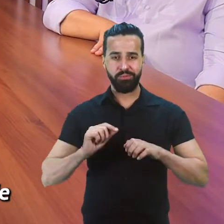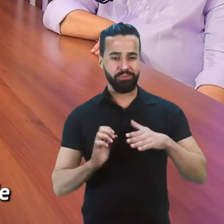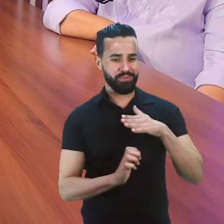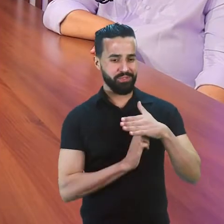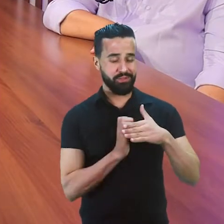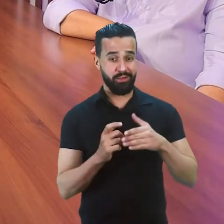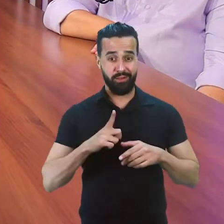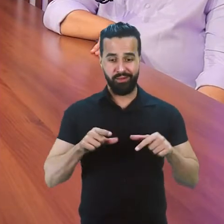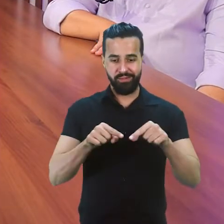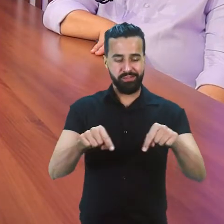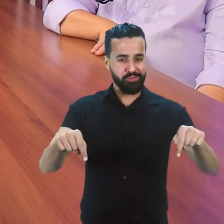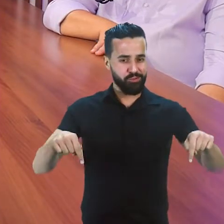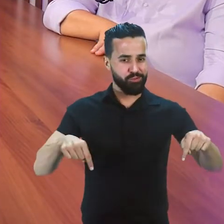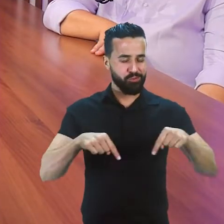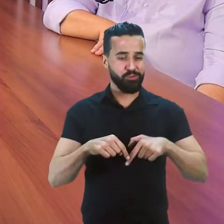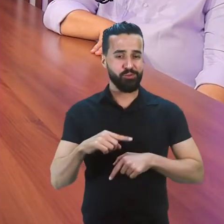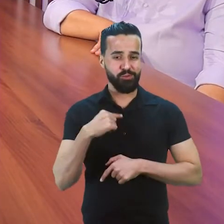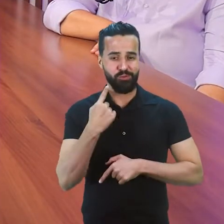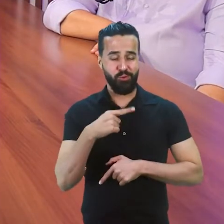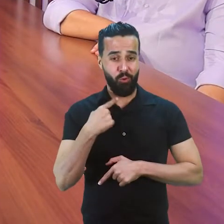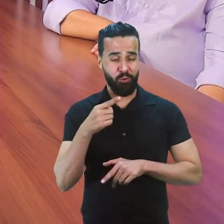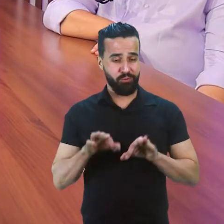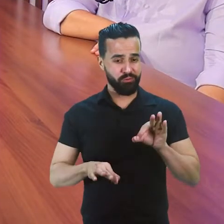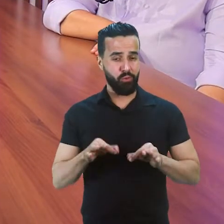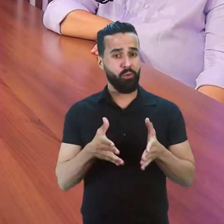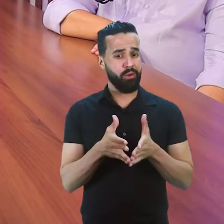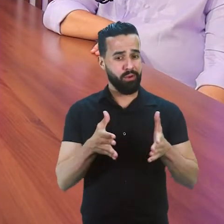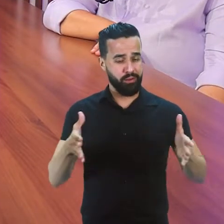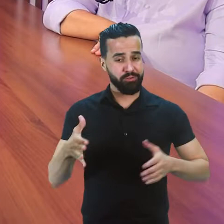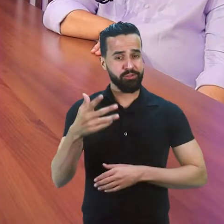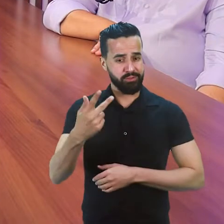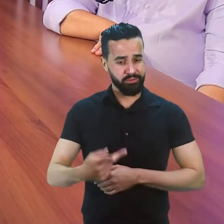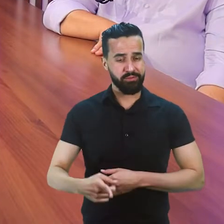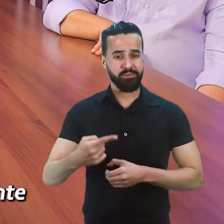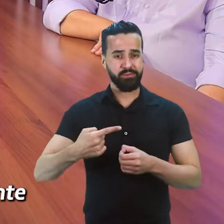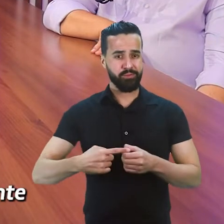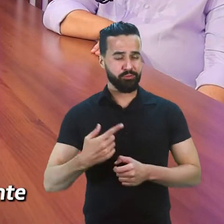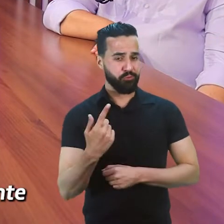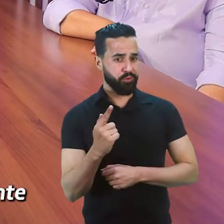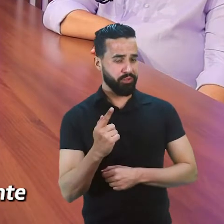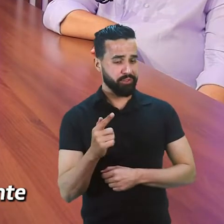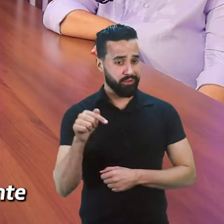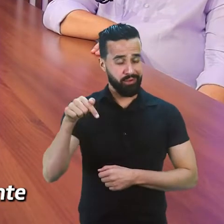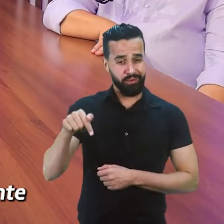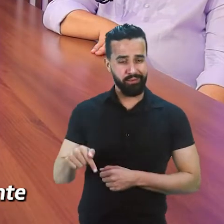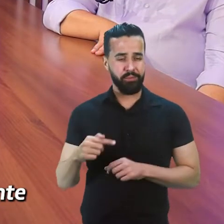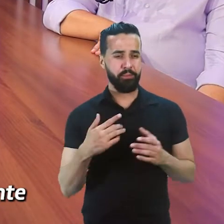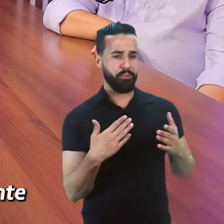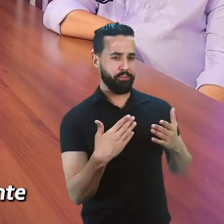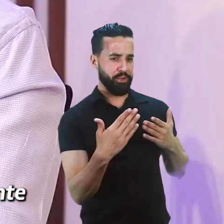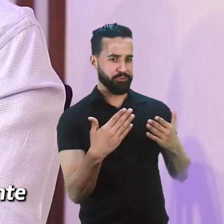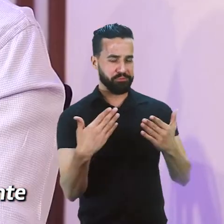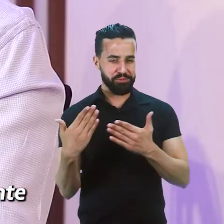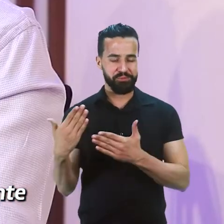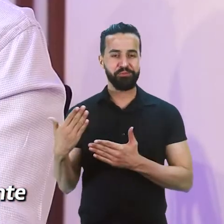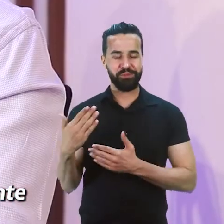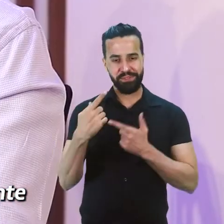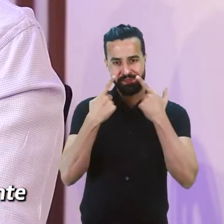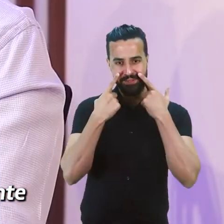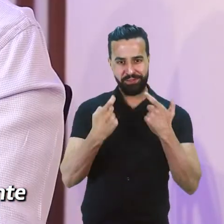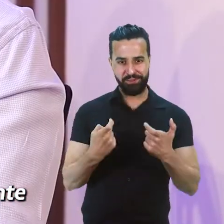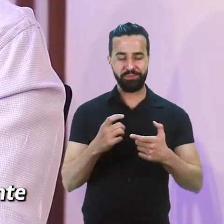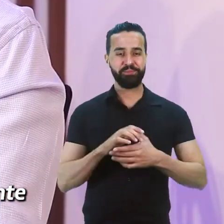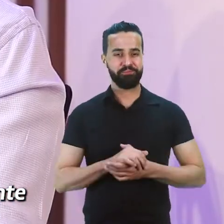escritório grande aqui na cidade de Goiânia, e nós estamos aqui nesse bate-papo, mas o Herbert, você